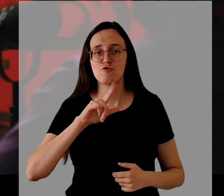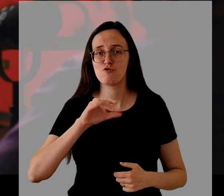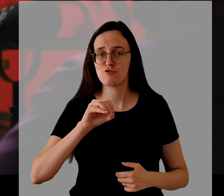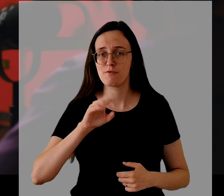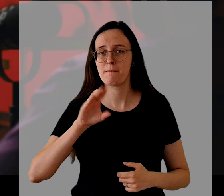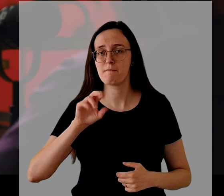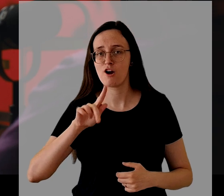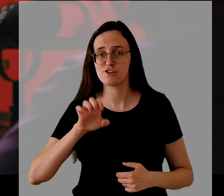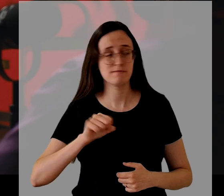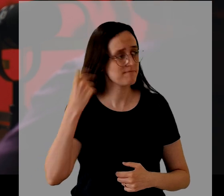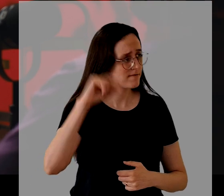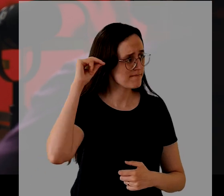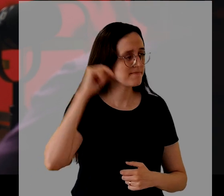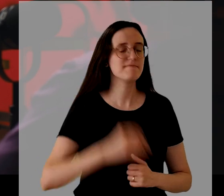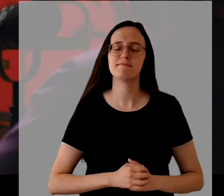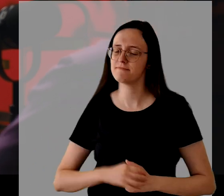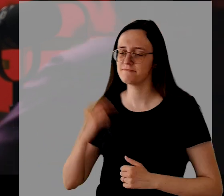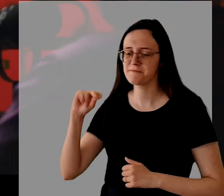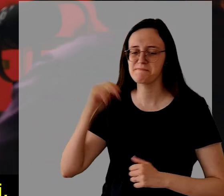vamos para mais um round.